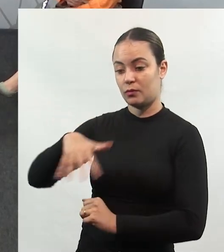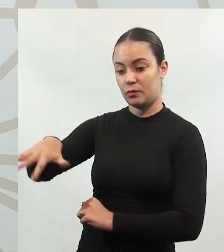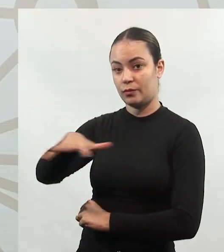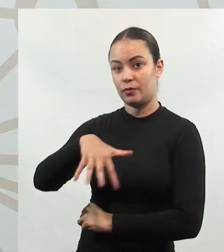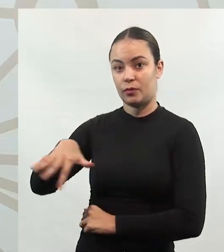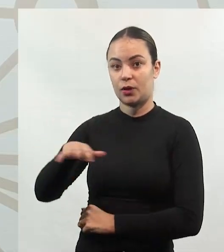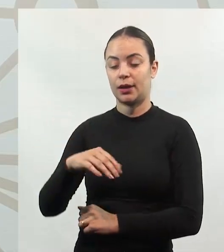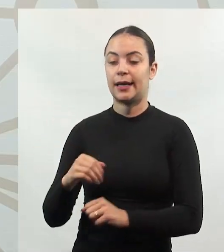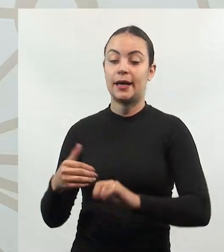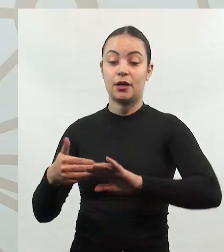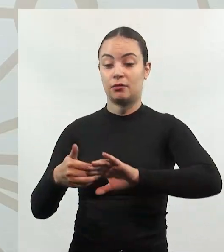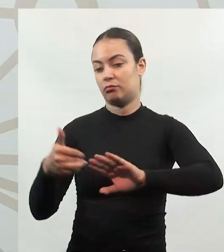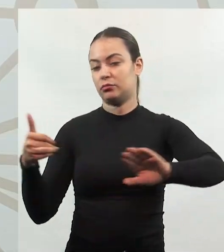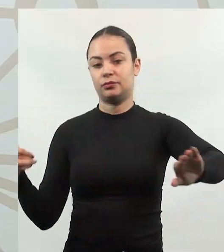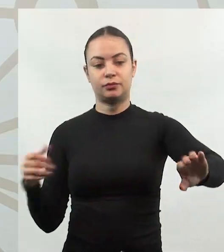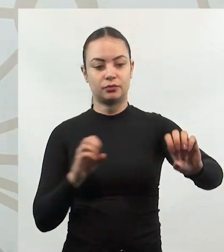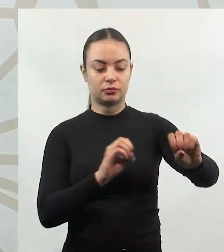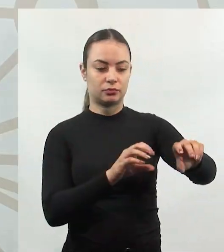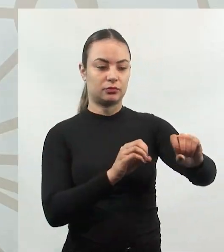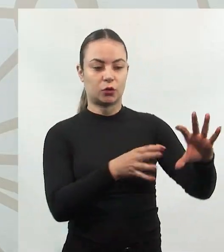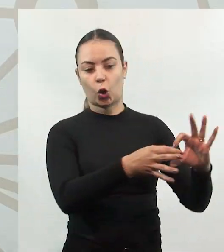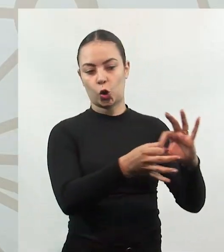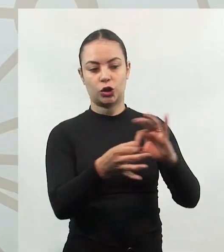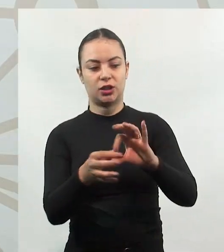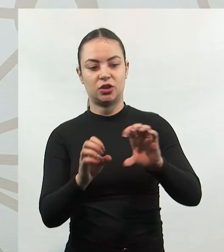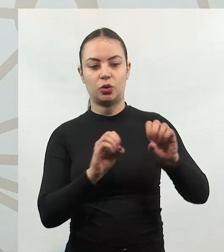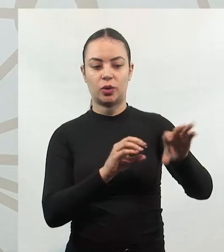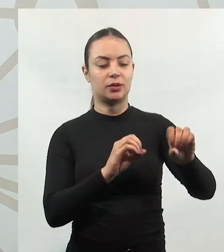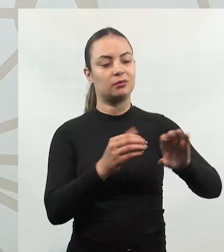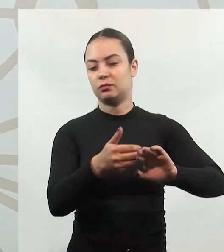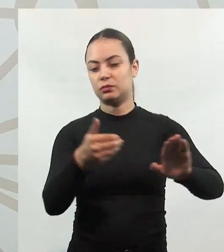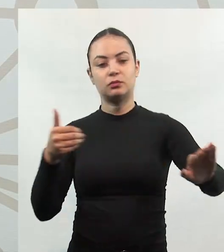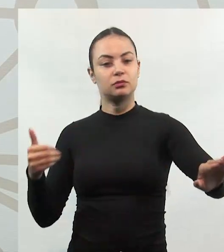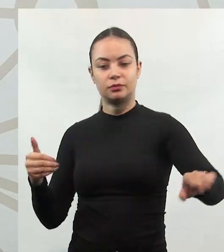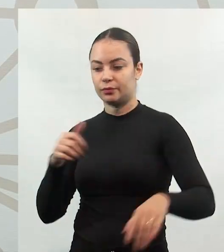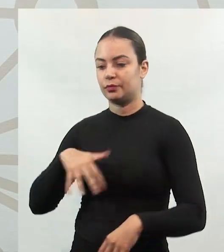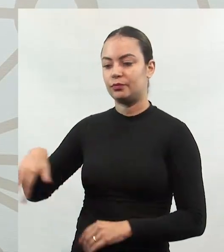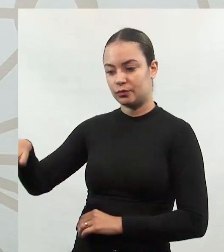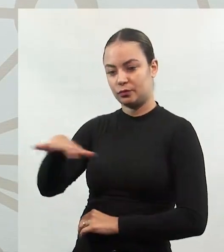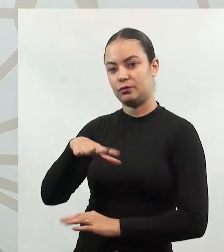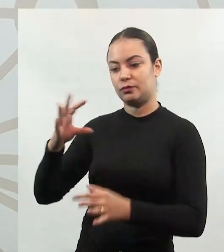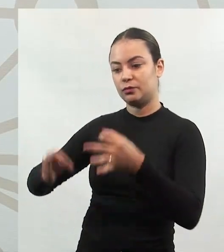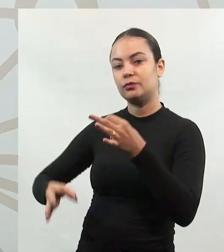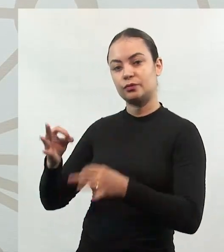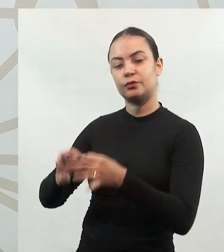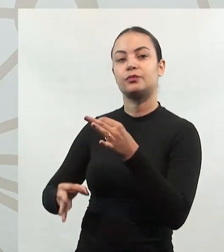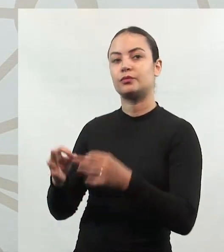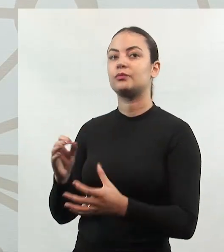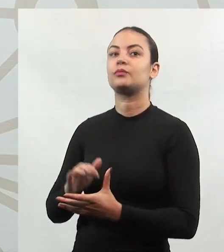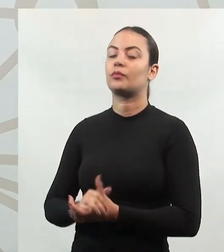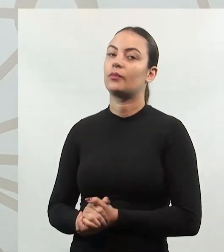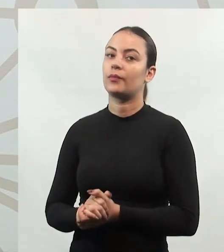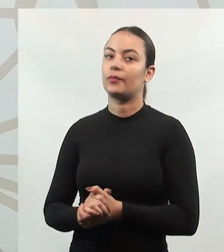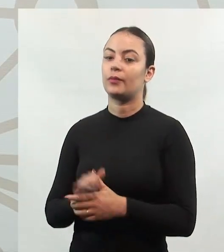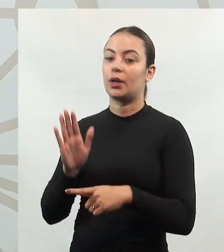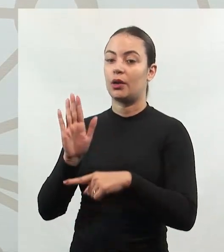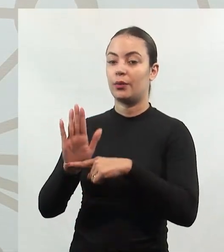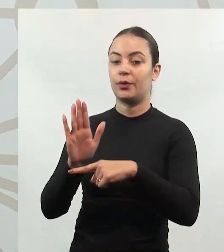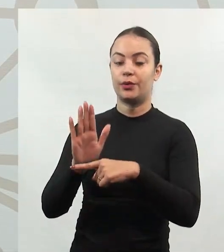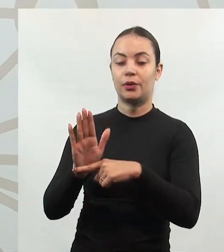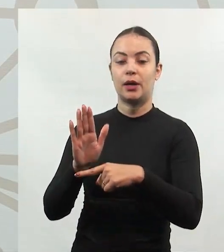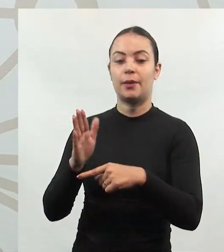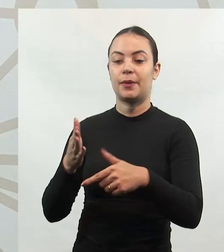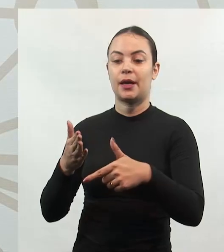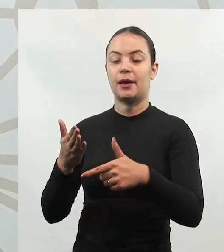no estágio eu já disse, não é isso que eu quero para mim. Fui ser assistente jurídica na